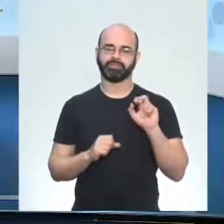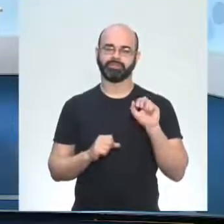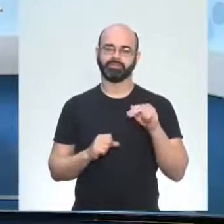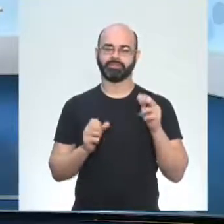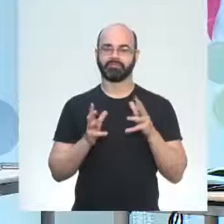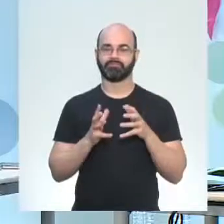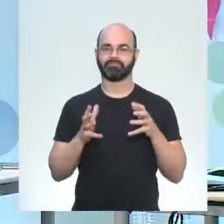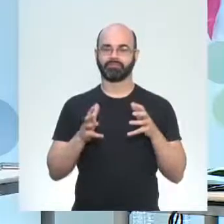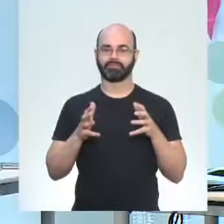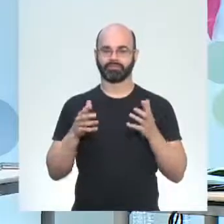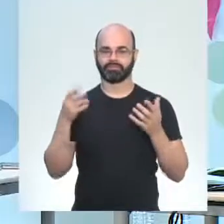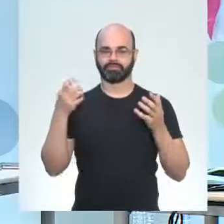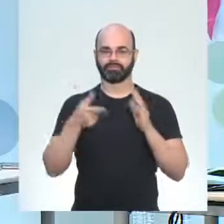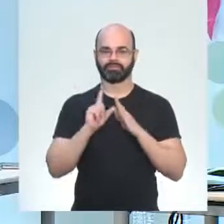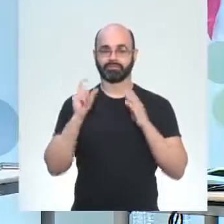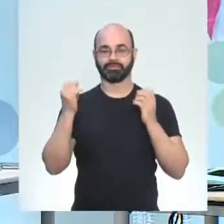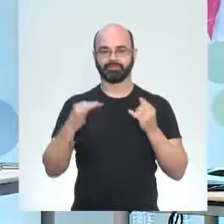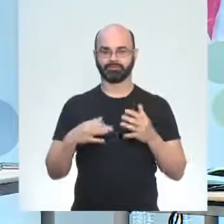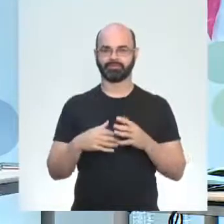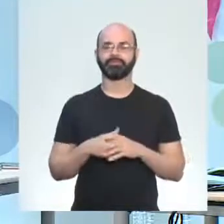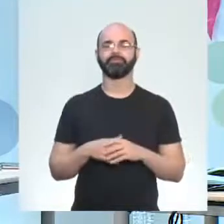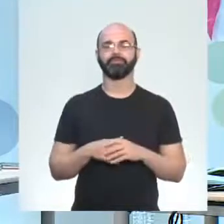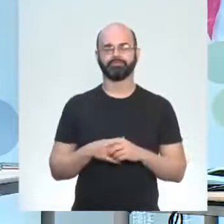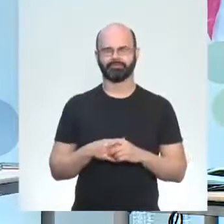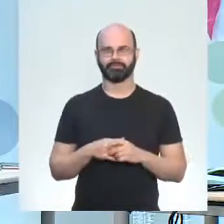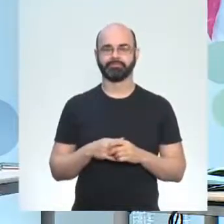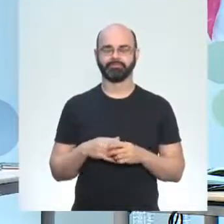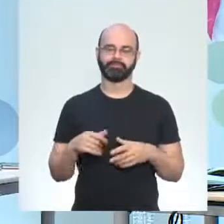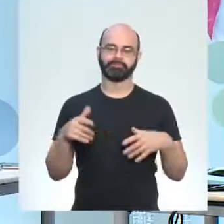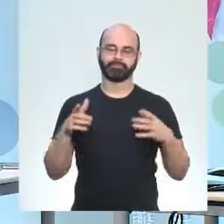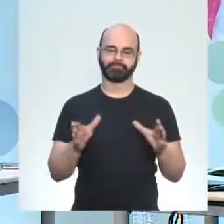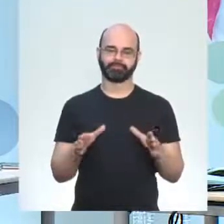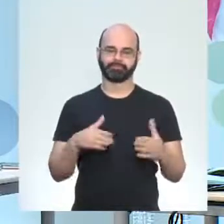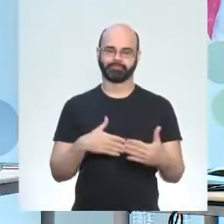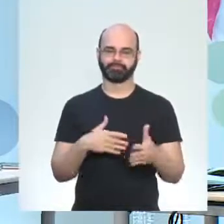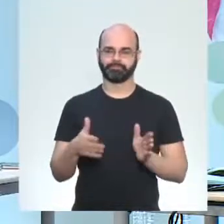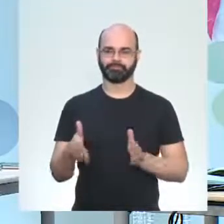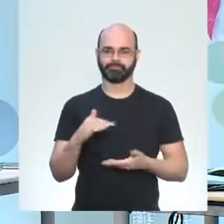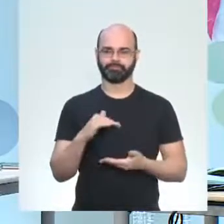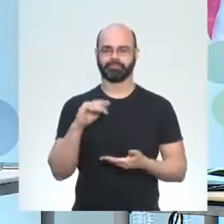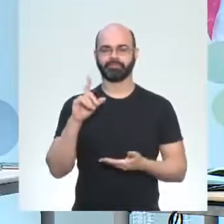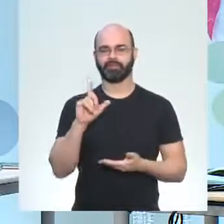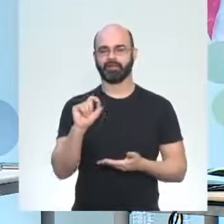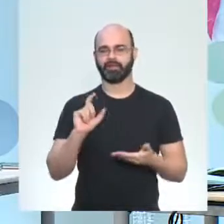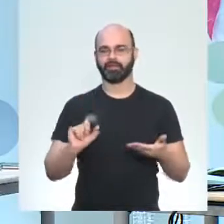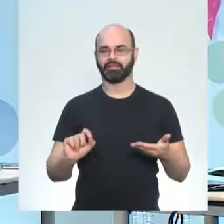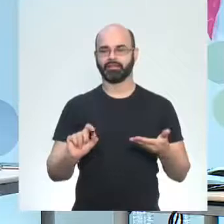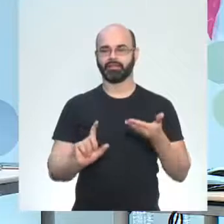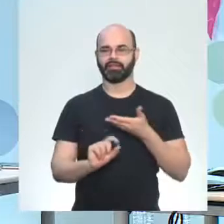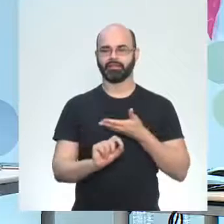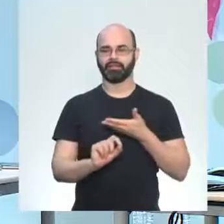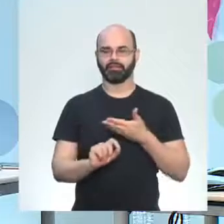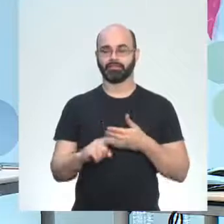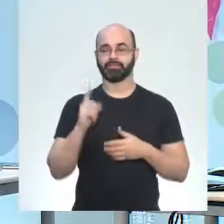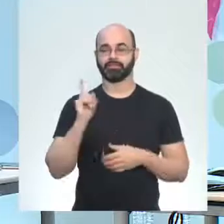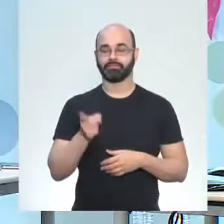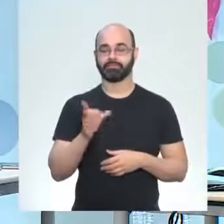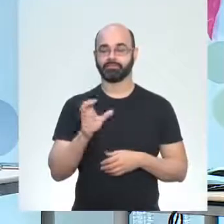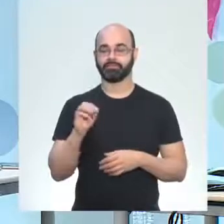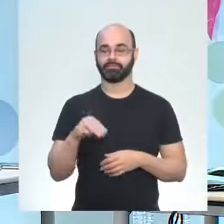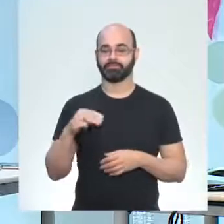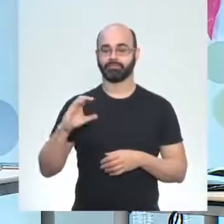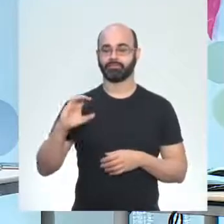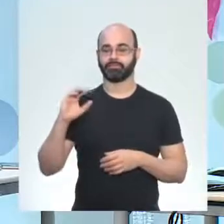fazer? Olha só, Jonas. Eu tenho aqui o nosso cubo, que ele tem 10 por 10 por 10, né? Certo. No caso, são 1000 centímetros